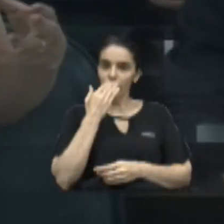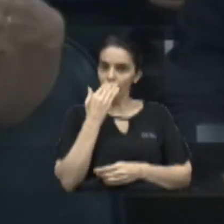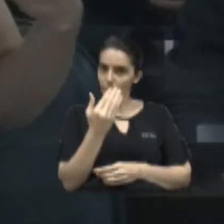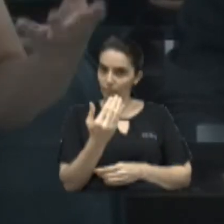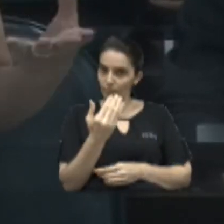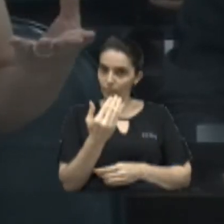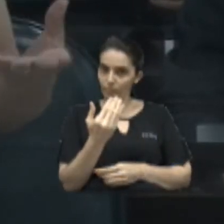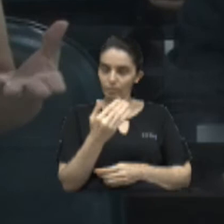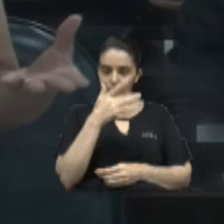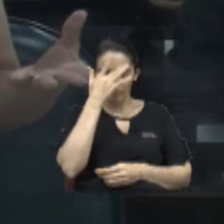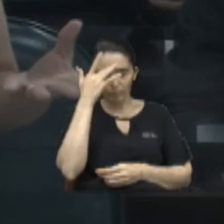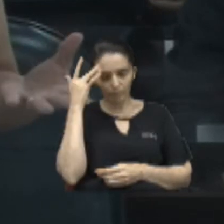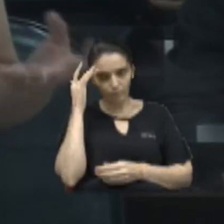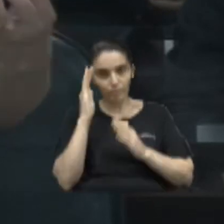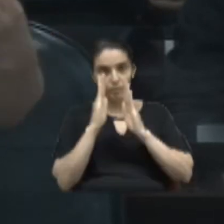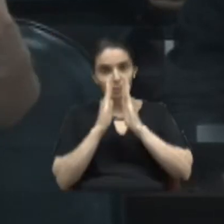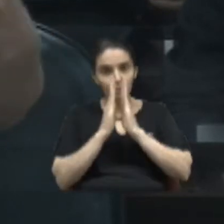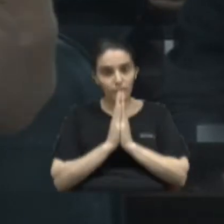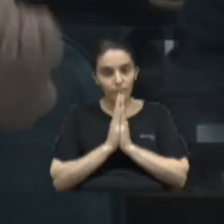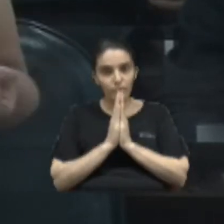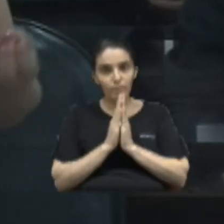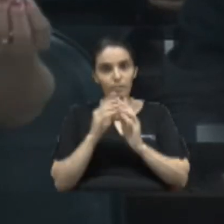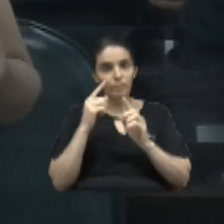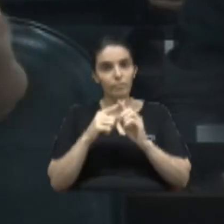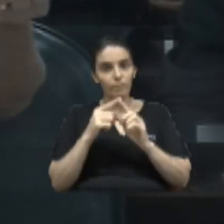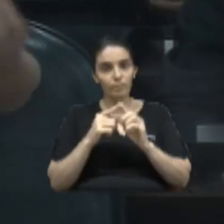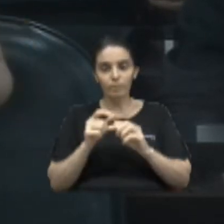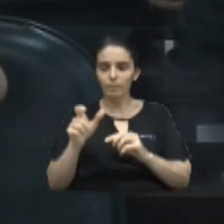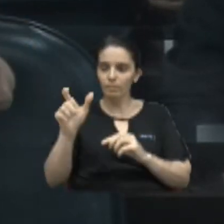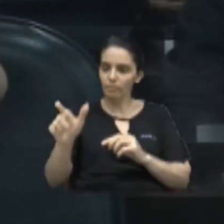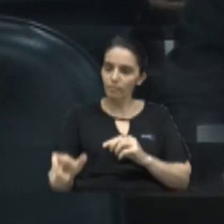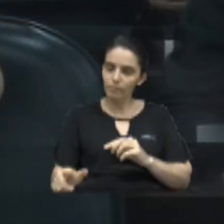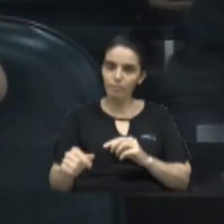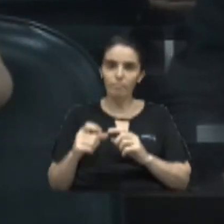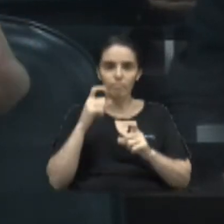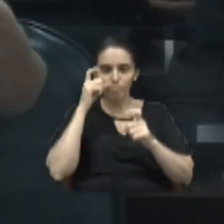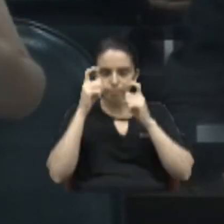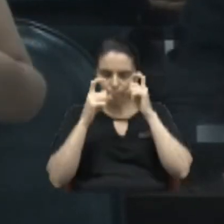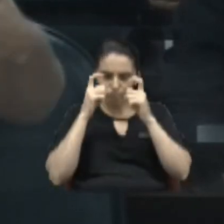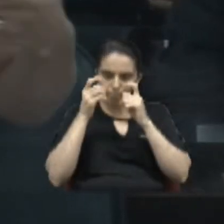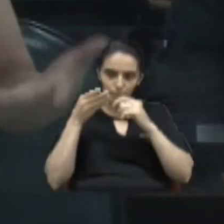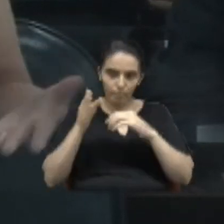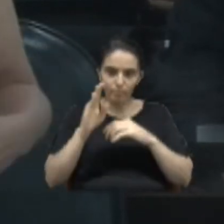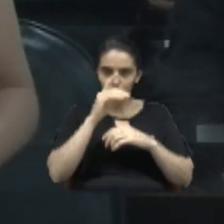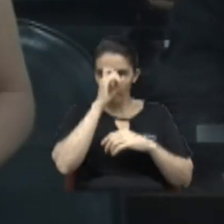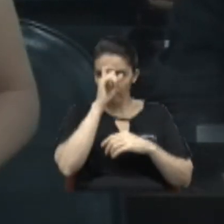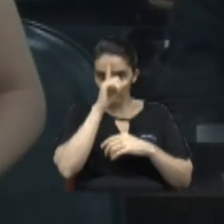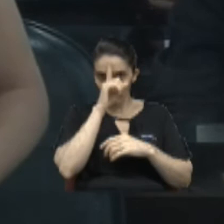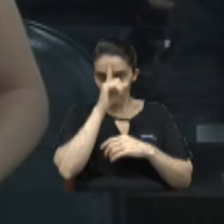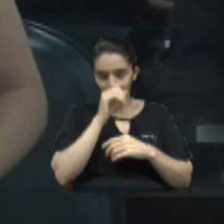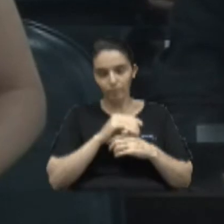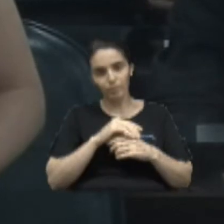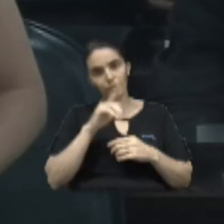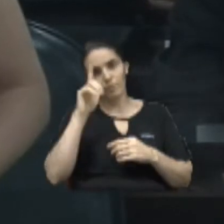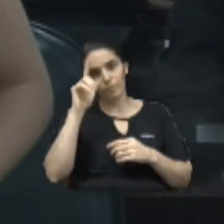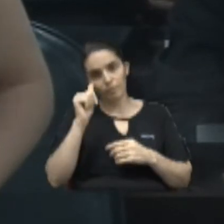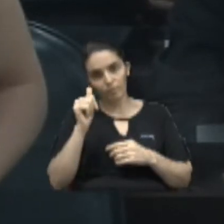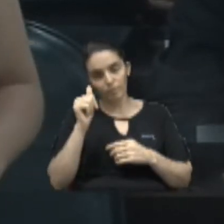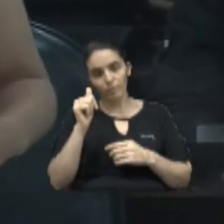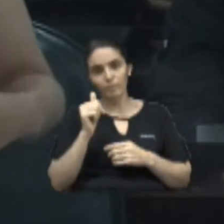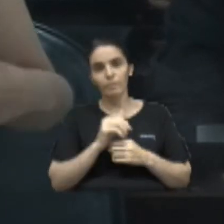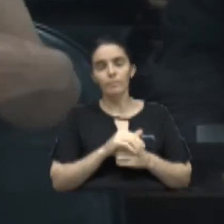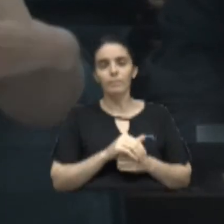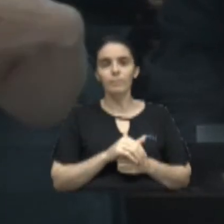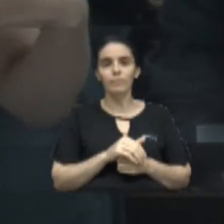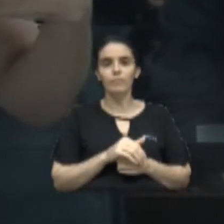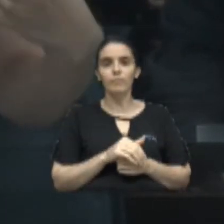todos orassem por ele, porque ele estava preocupado de fazer esse procedimento. Quando nós fomos informados